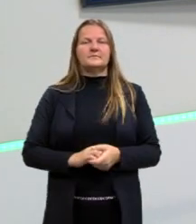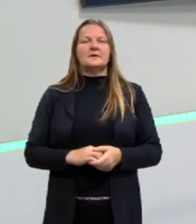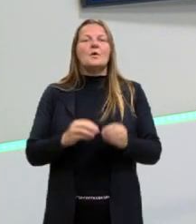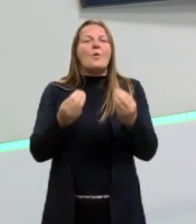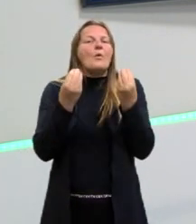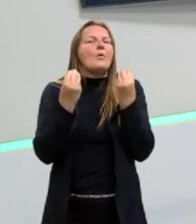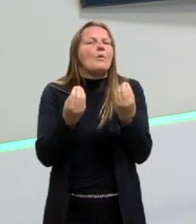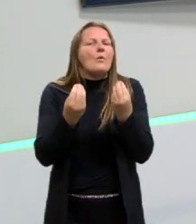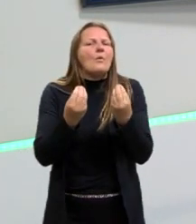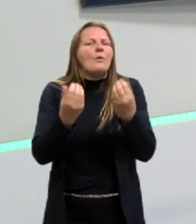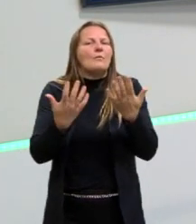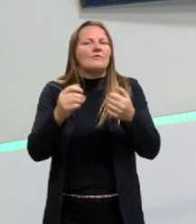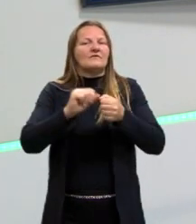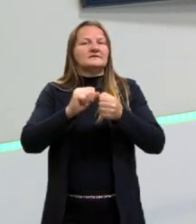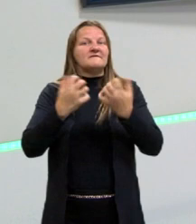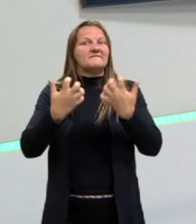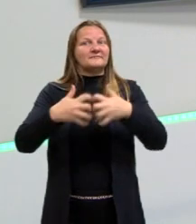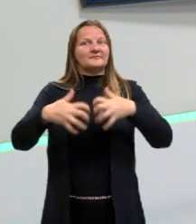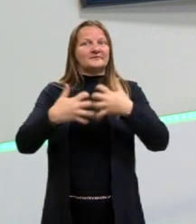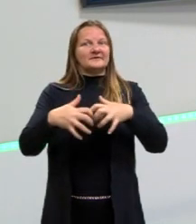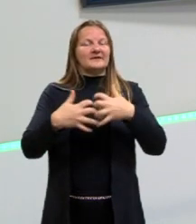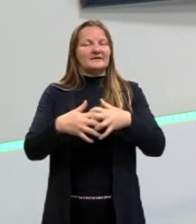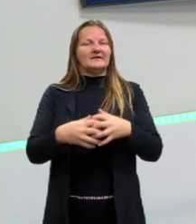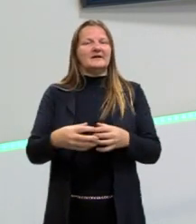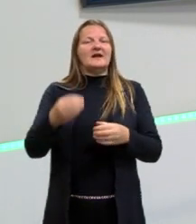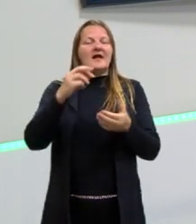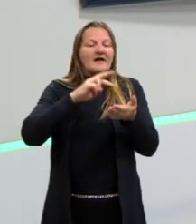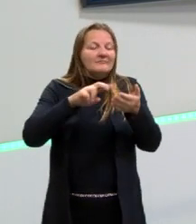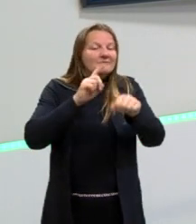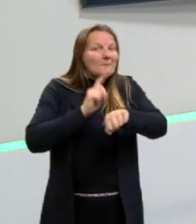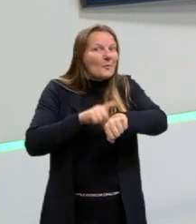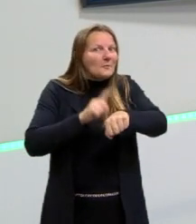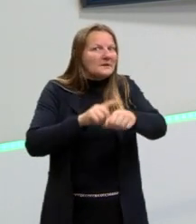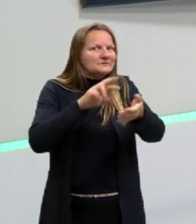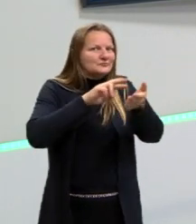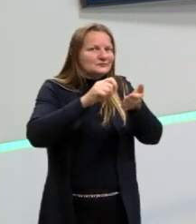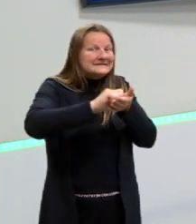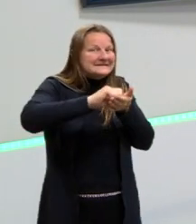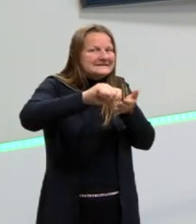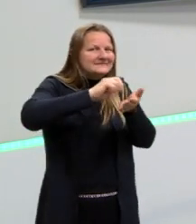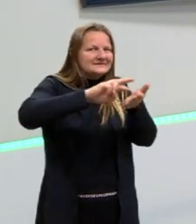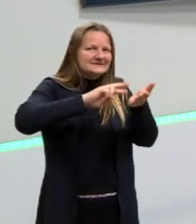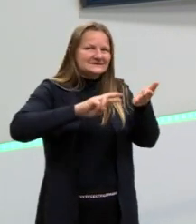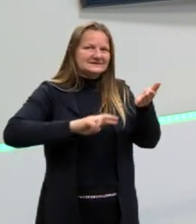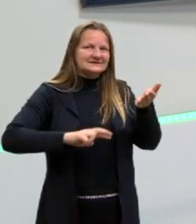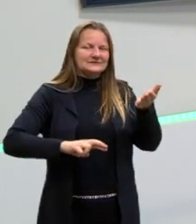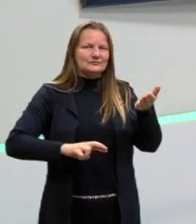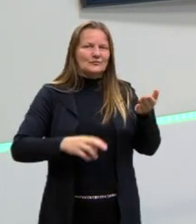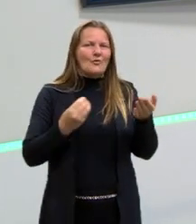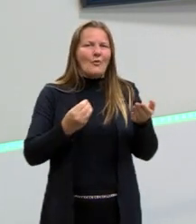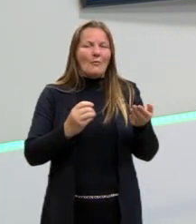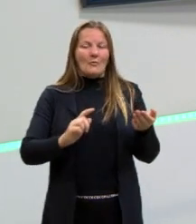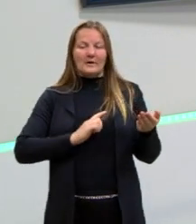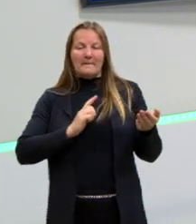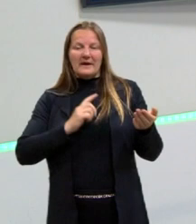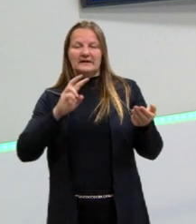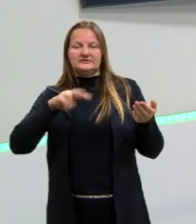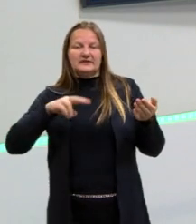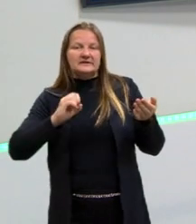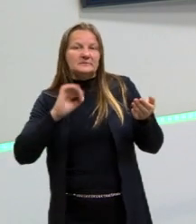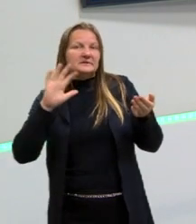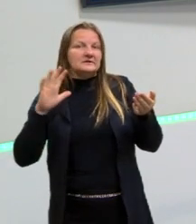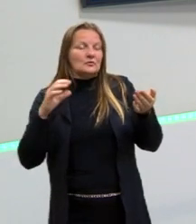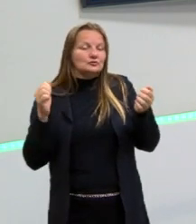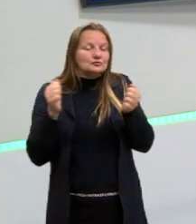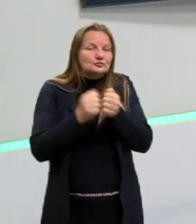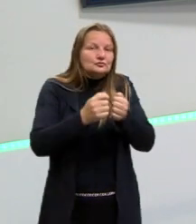pode fazer isso funcionar lá na nossa redação do Enem, né? Como a interpretação e gramática podem ser amigas